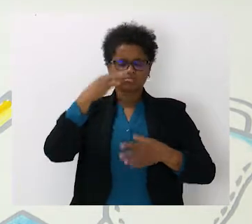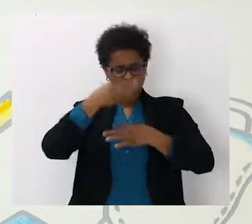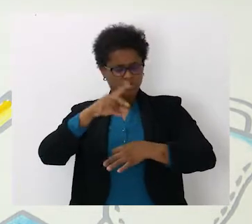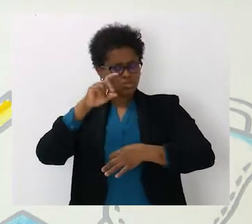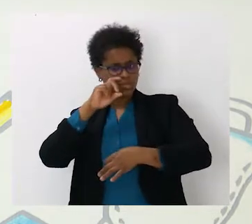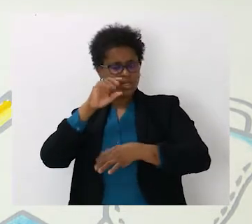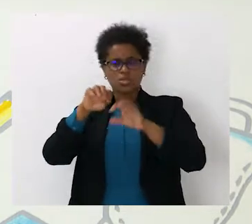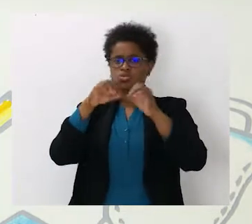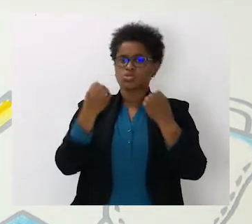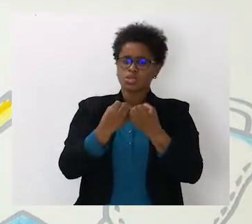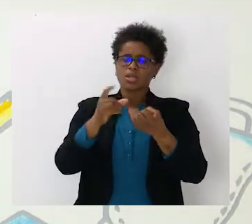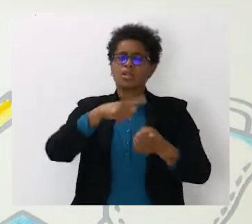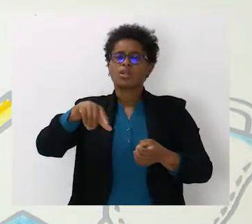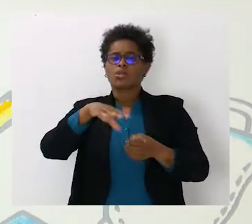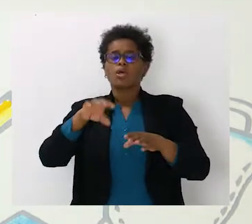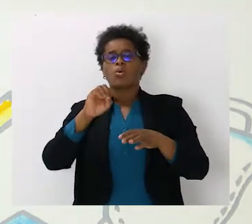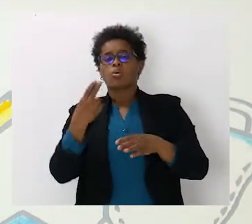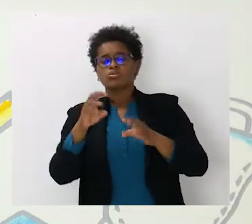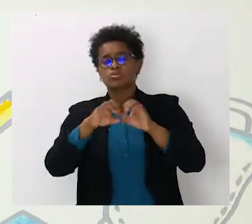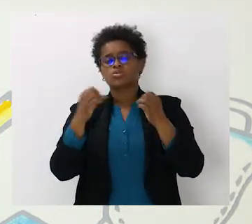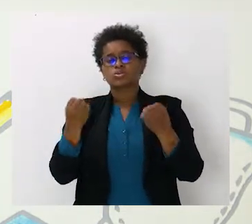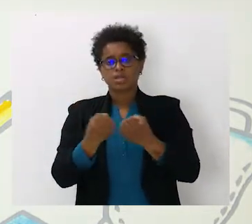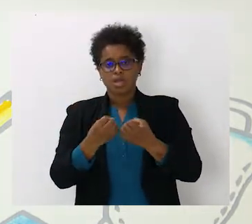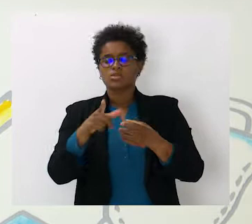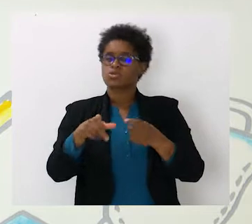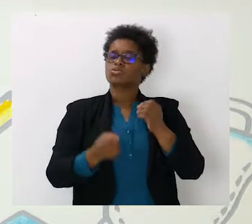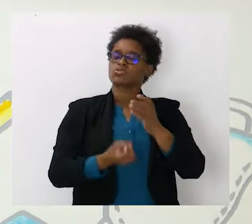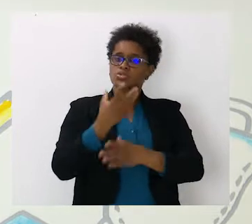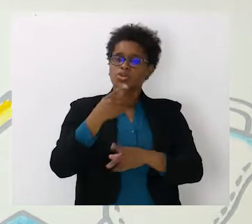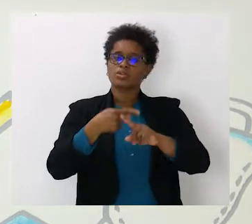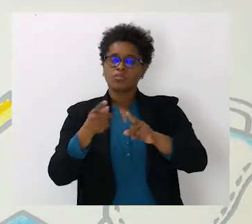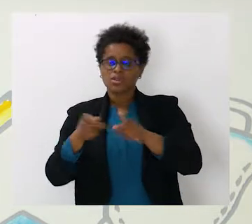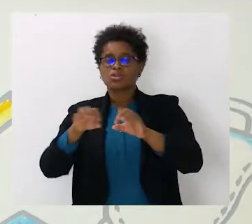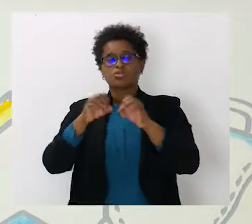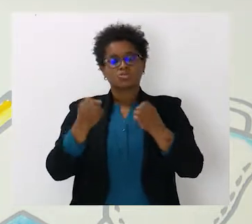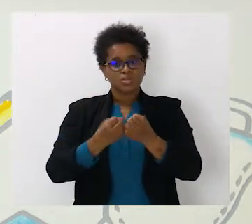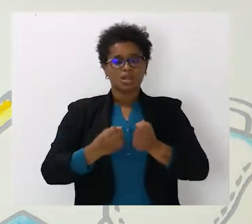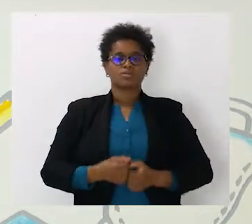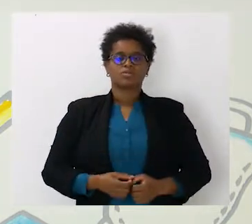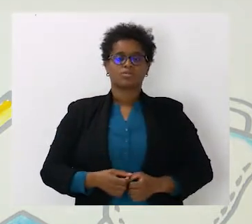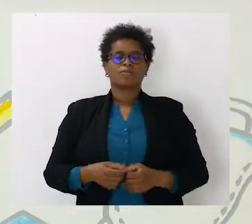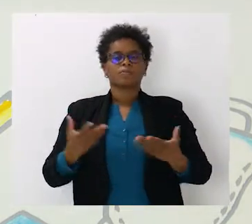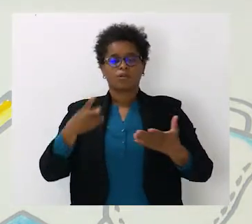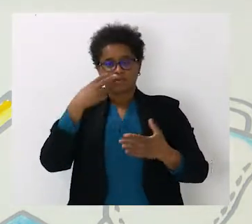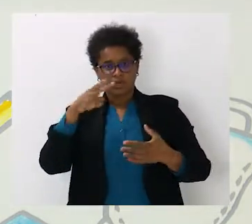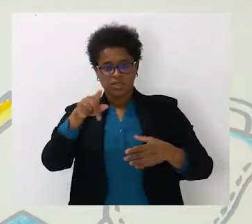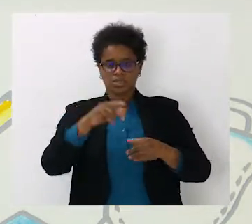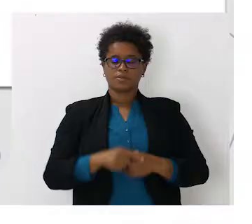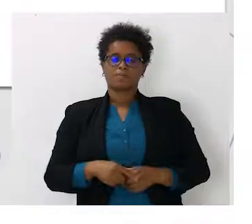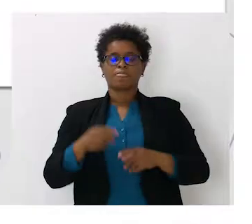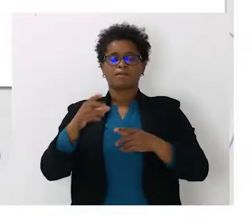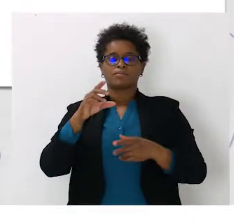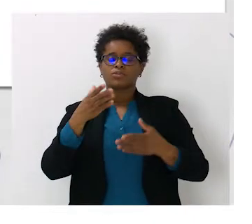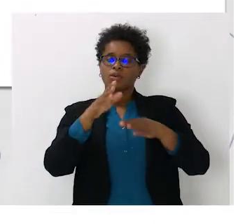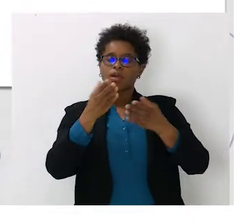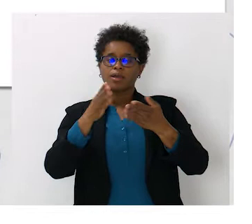segurança na sociedade ou na localidade. Por isso que surge diferenciação social. Portanto, vejam,